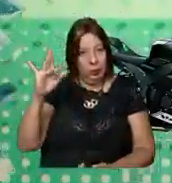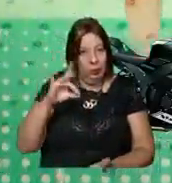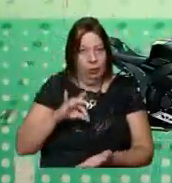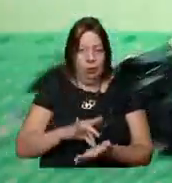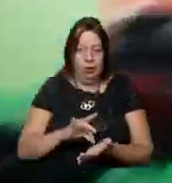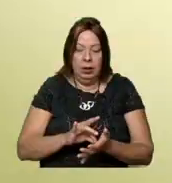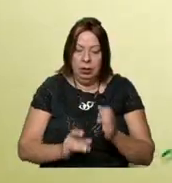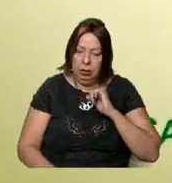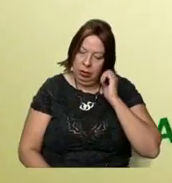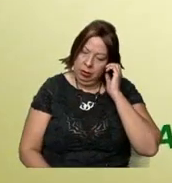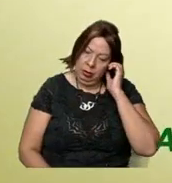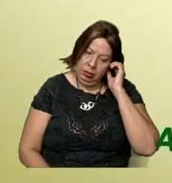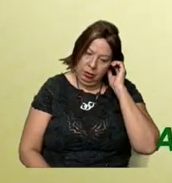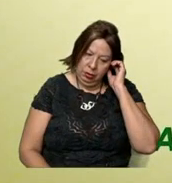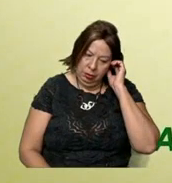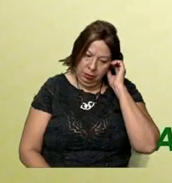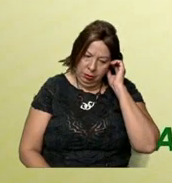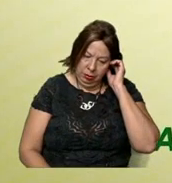sonhos.